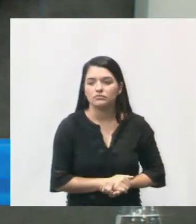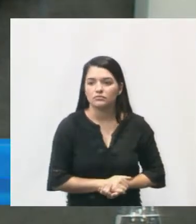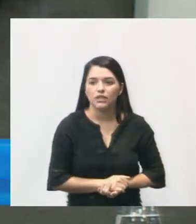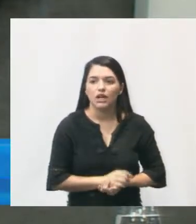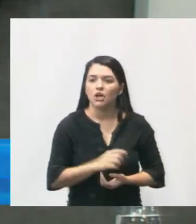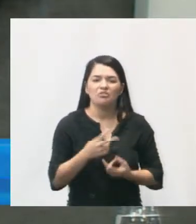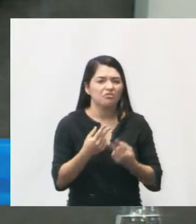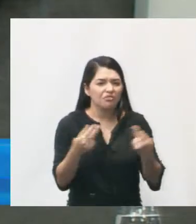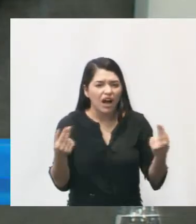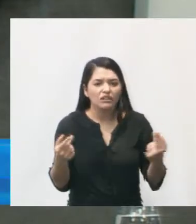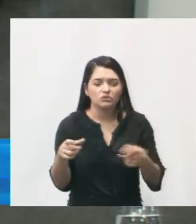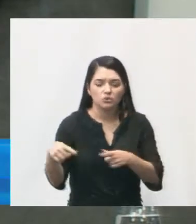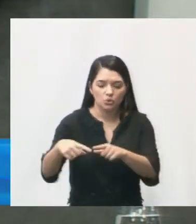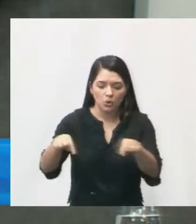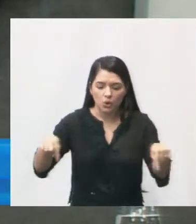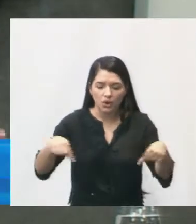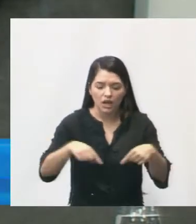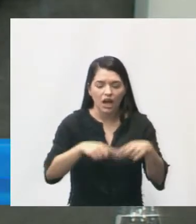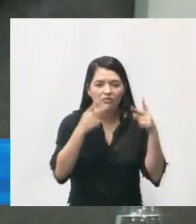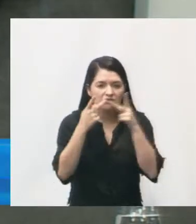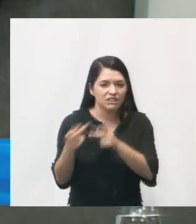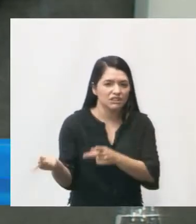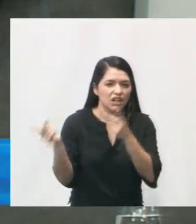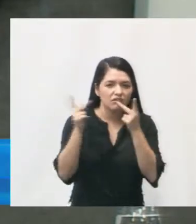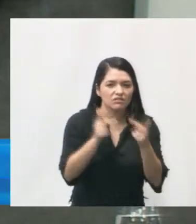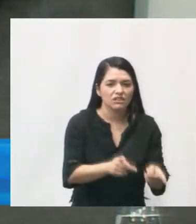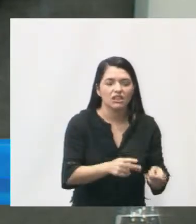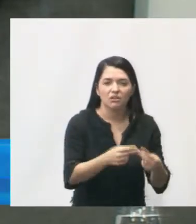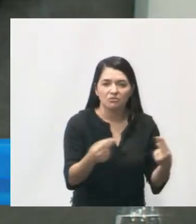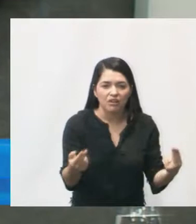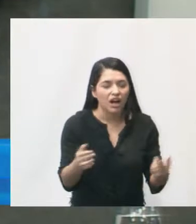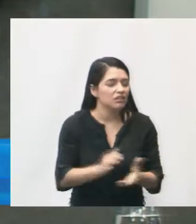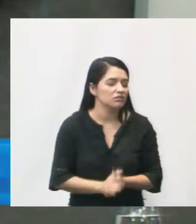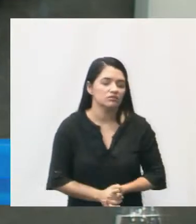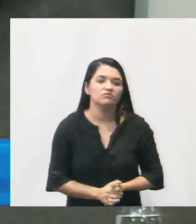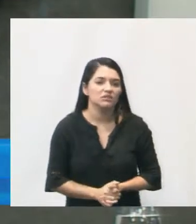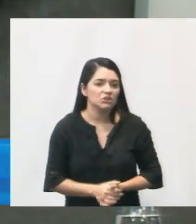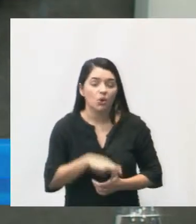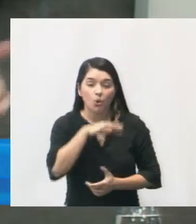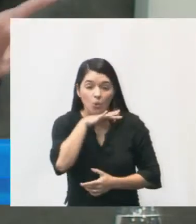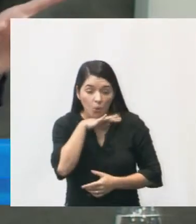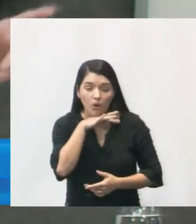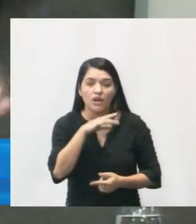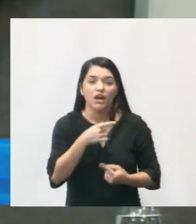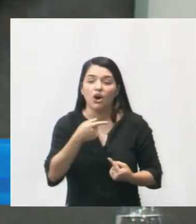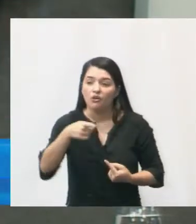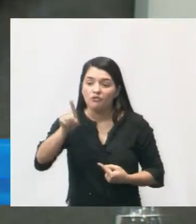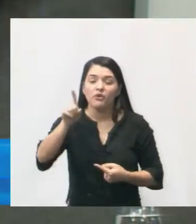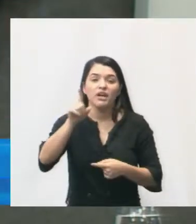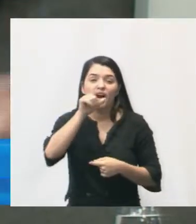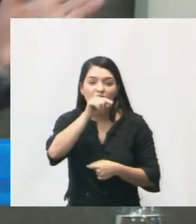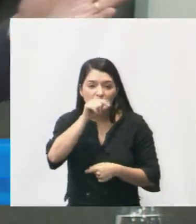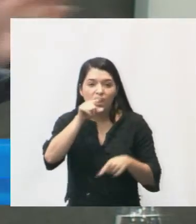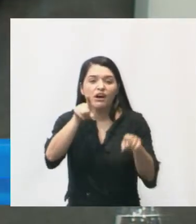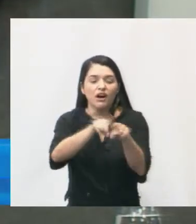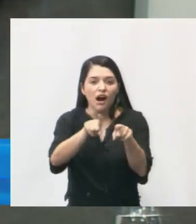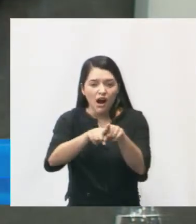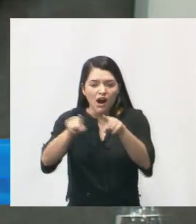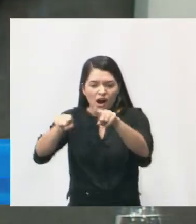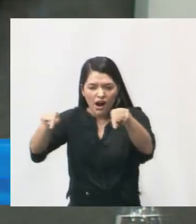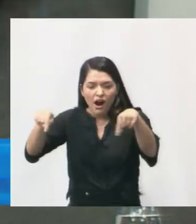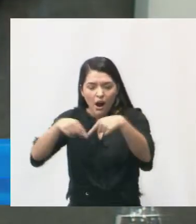na Curva da Jurema, que está cheio de buraco, está precisando de uma reforma maior. Estive lá em Andorinhas, que é um campo que está muito